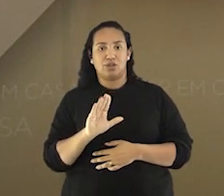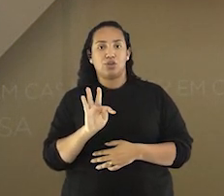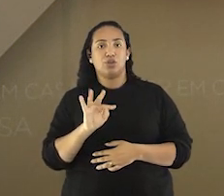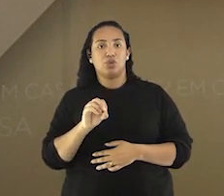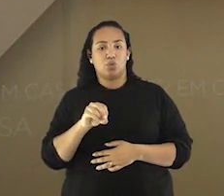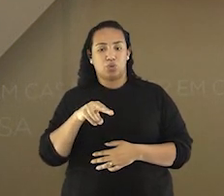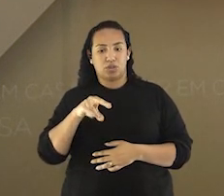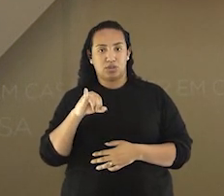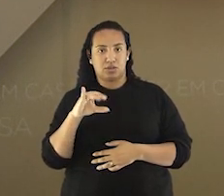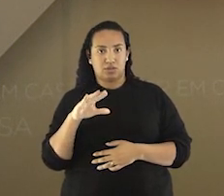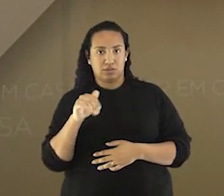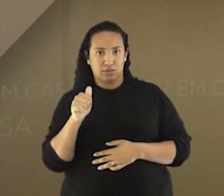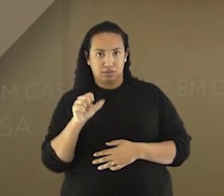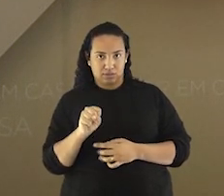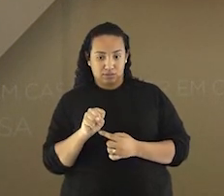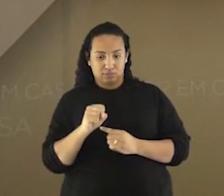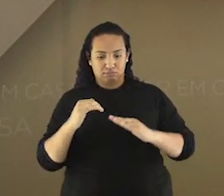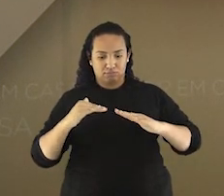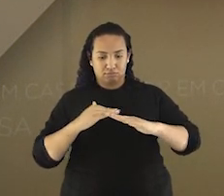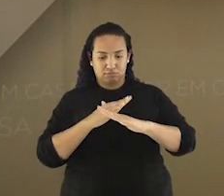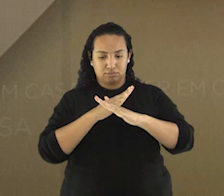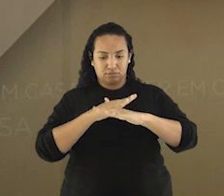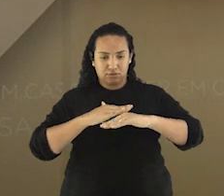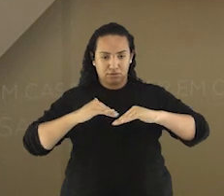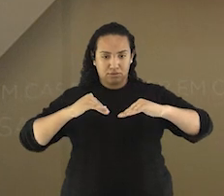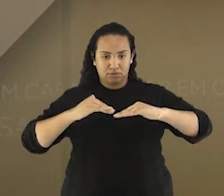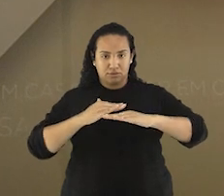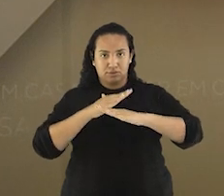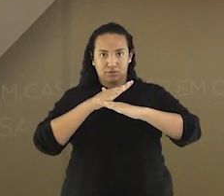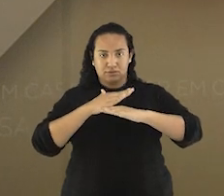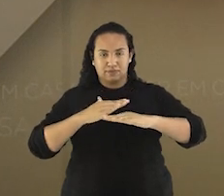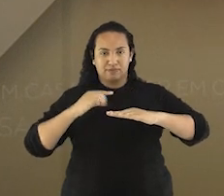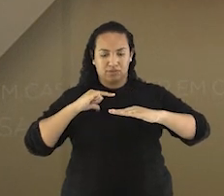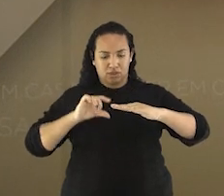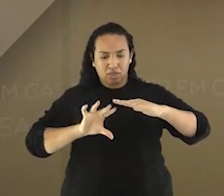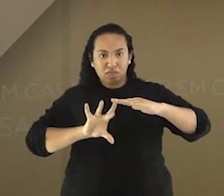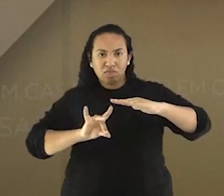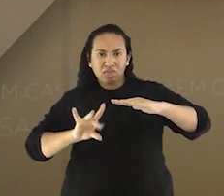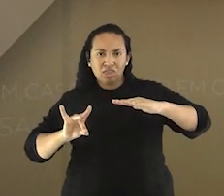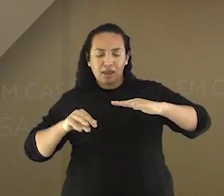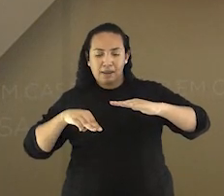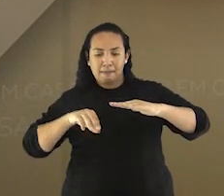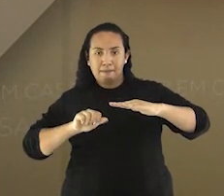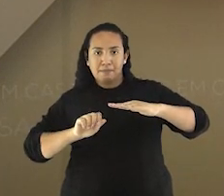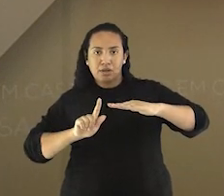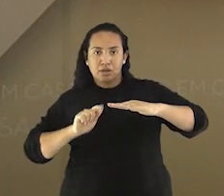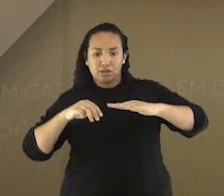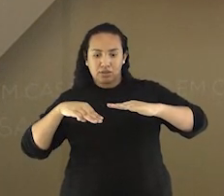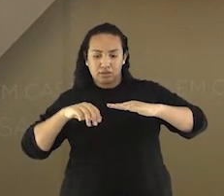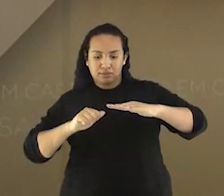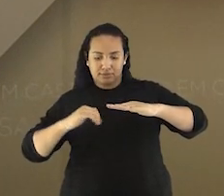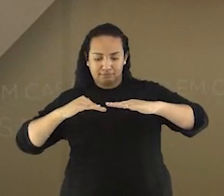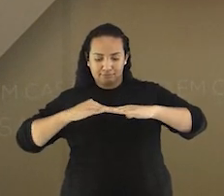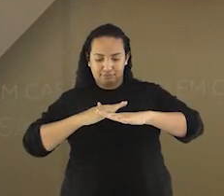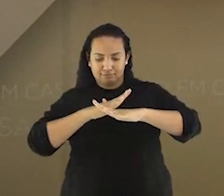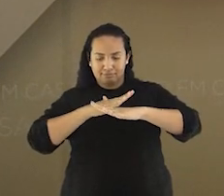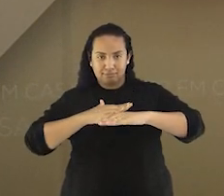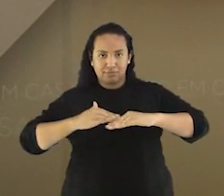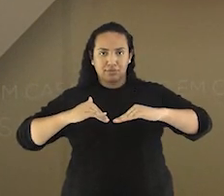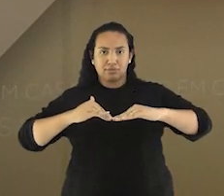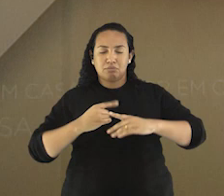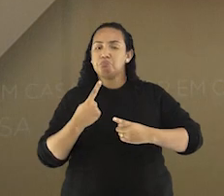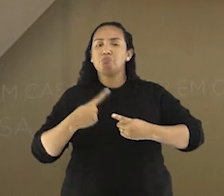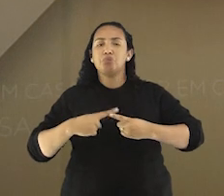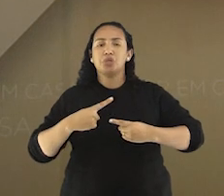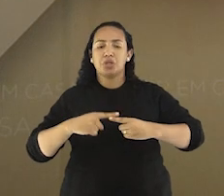pouquinho. As placas, elas flutuam sobre o magma pastoso e o seu deslocamento resulta das forças que provêm do